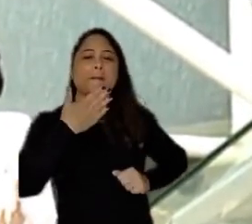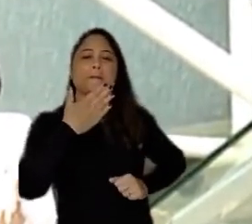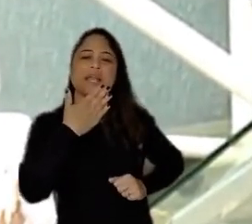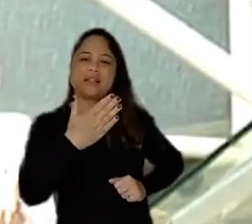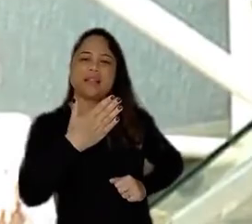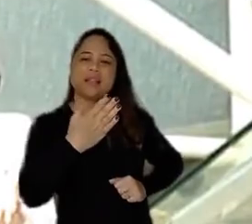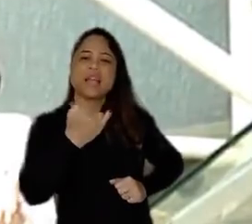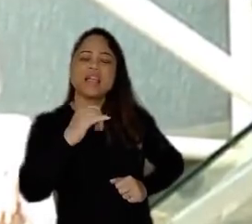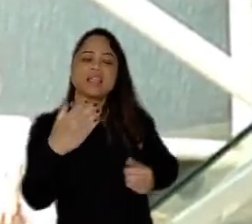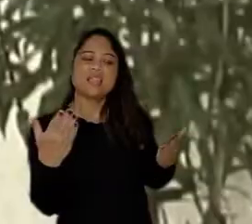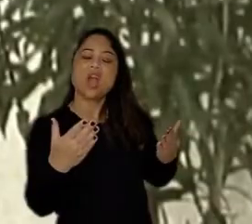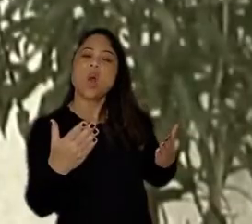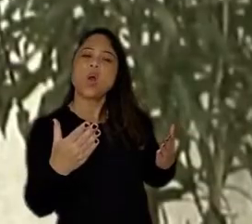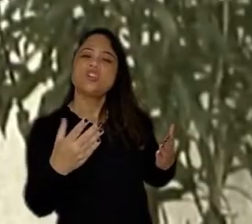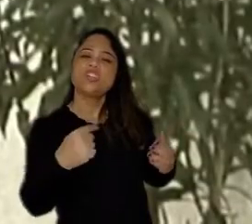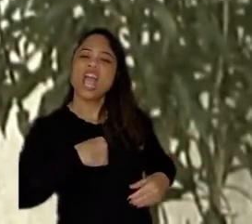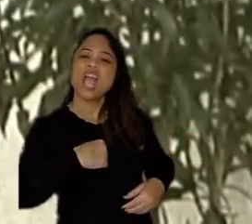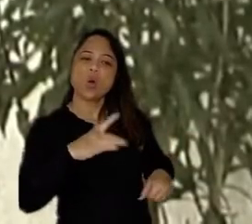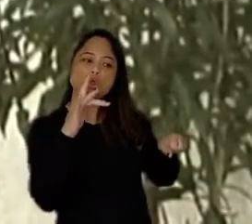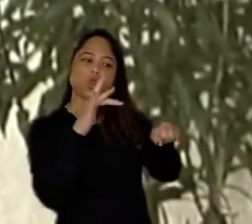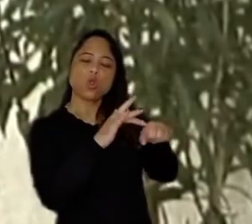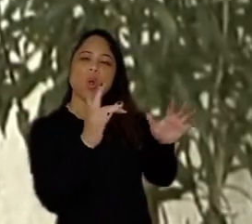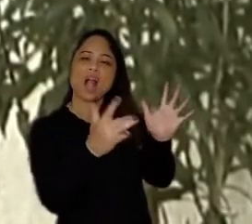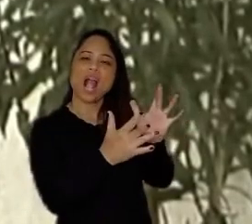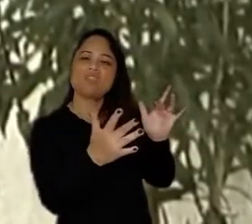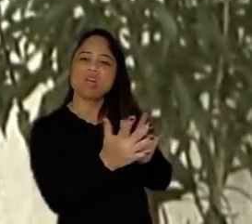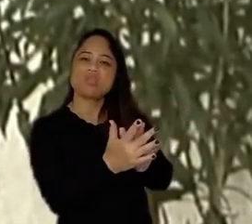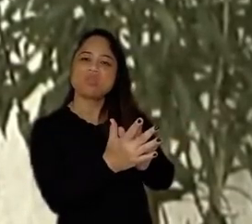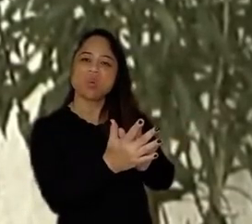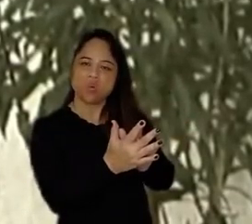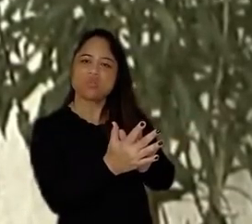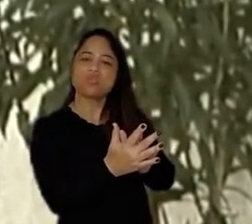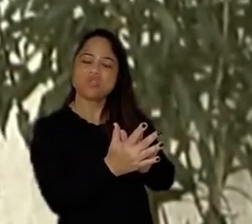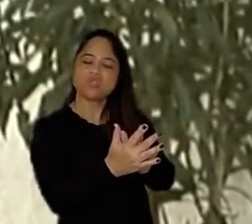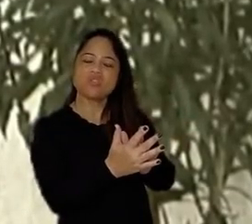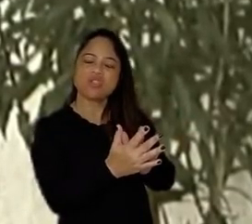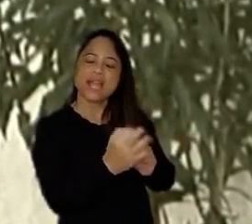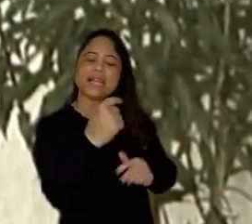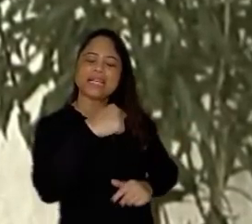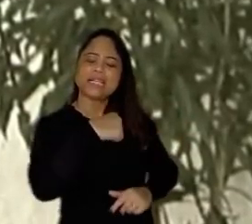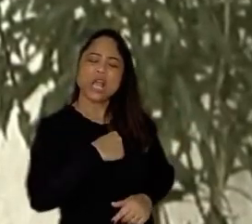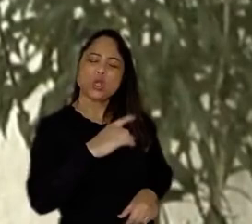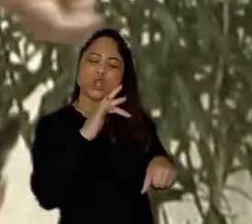menos nessa noite eu tocar na orla do manto dele.